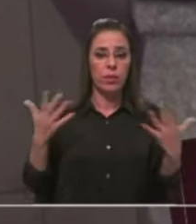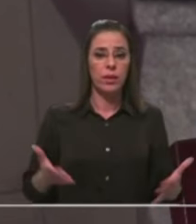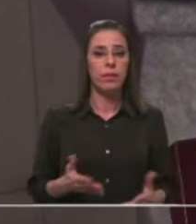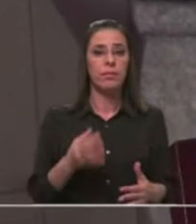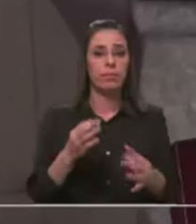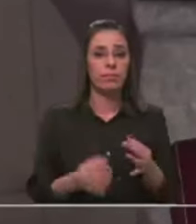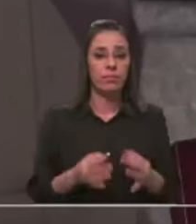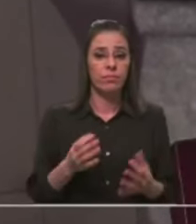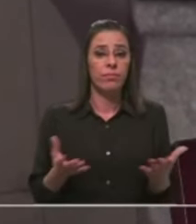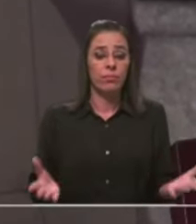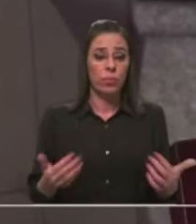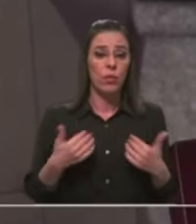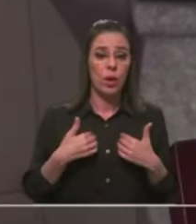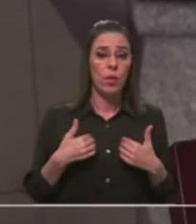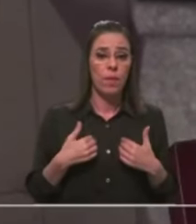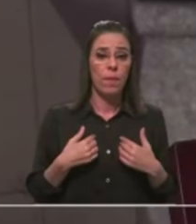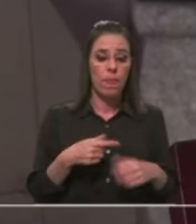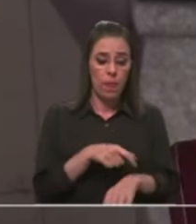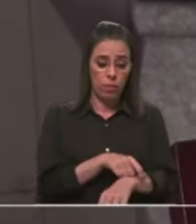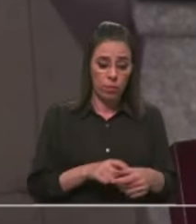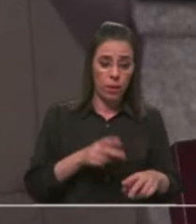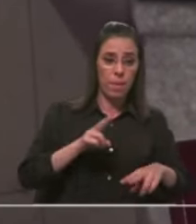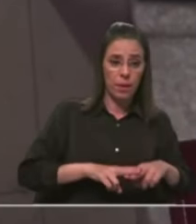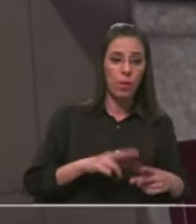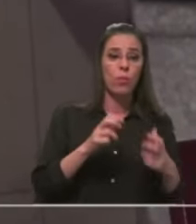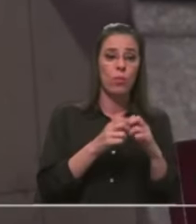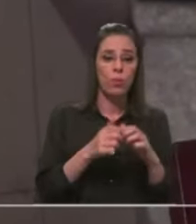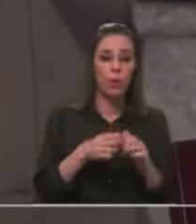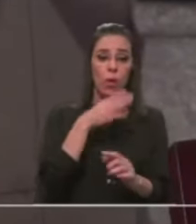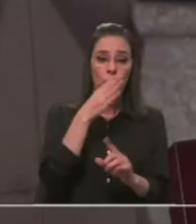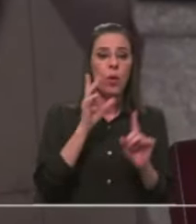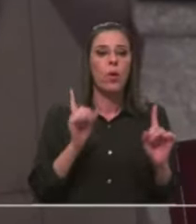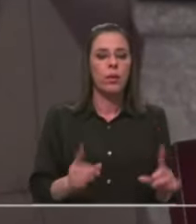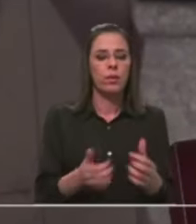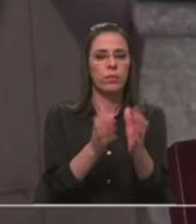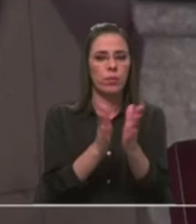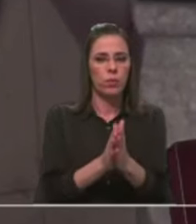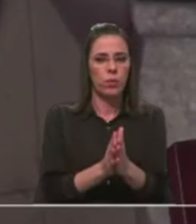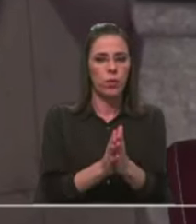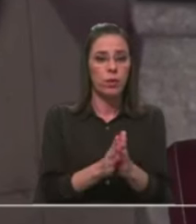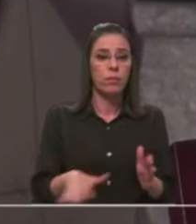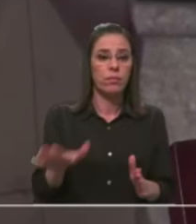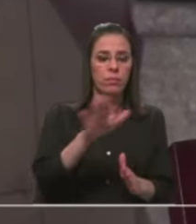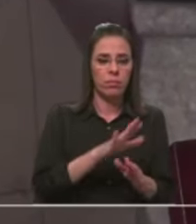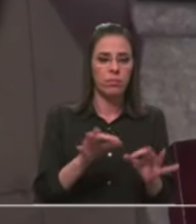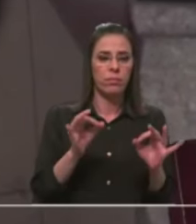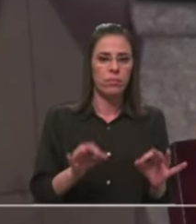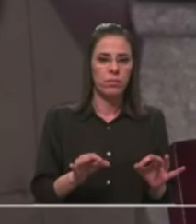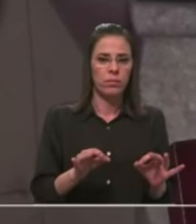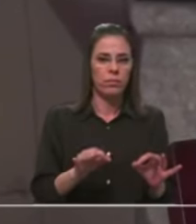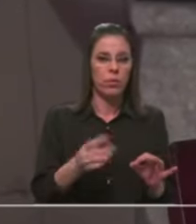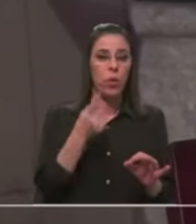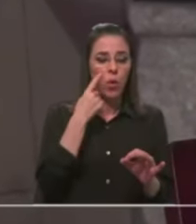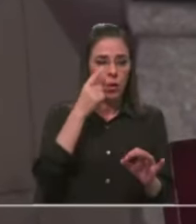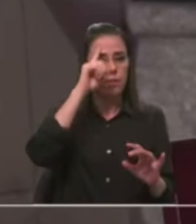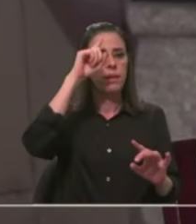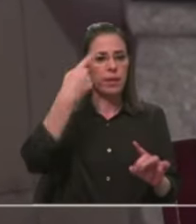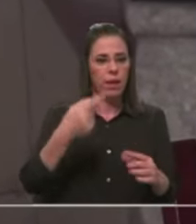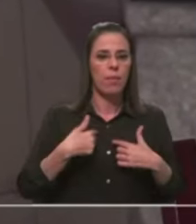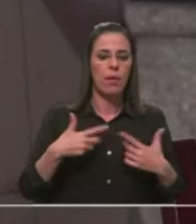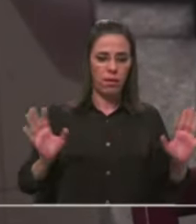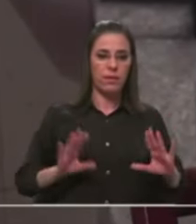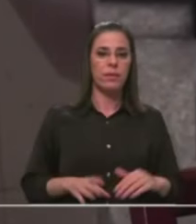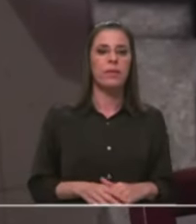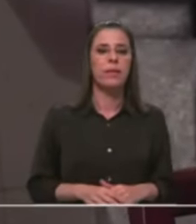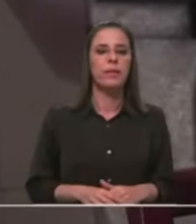justiça porque eu sou de pulceira para problema que contei que toda a gente da morosa foi conhecedor do meu